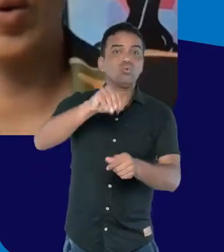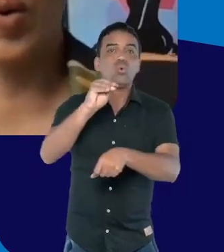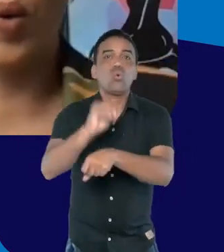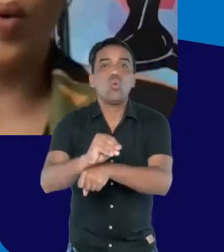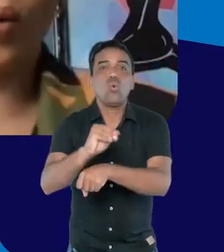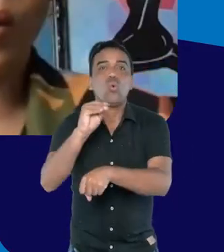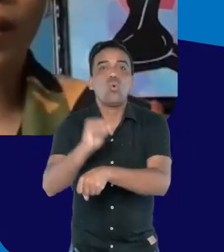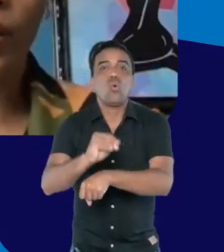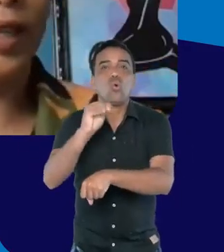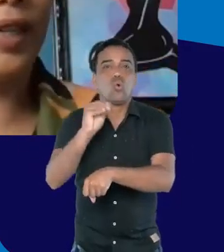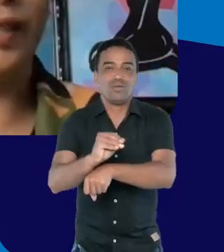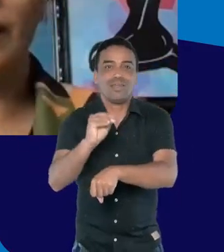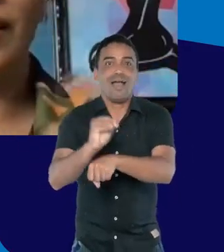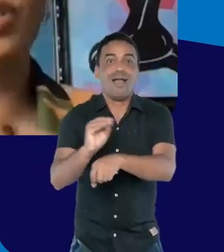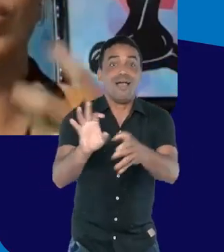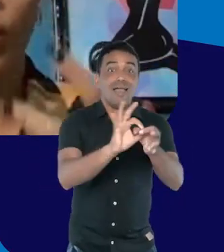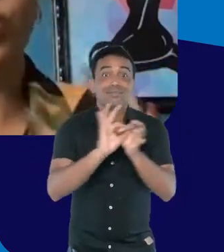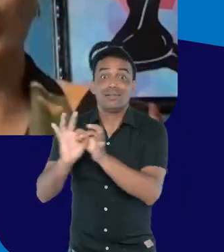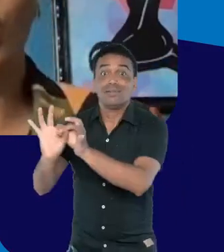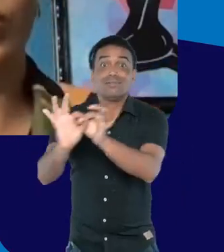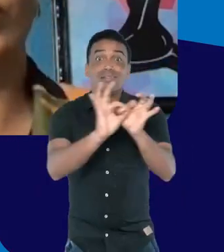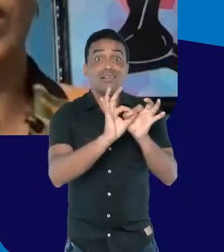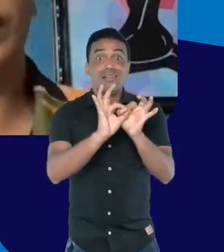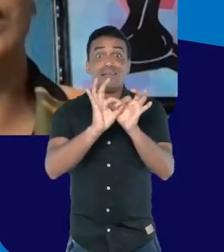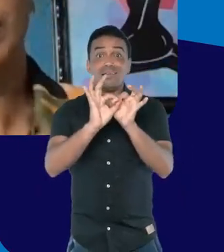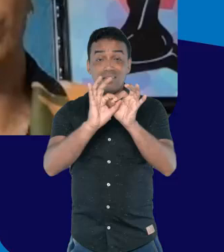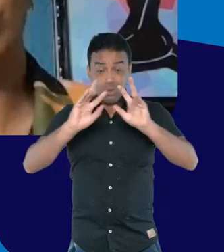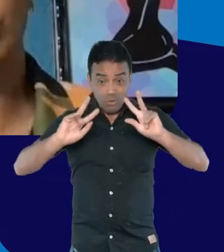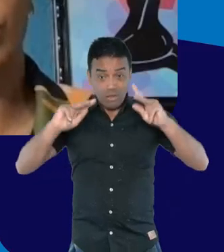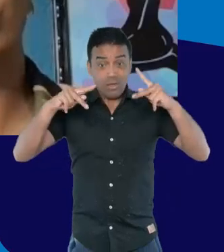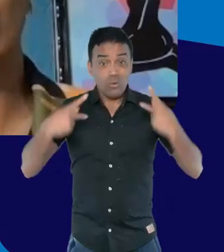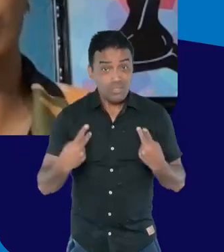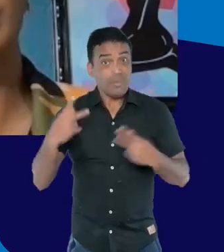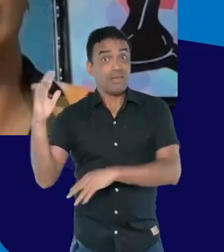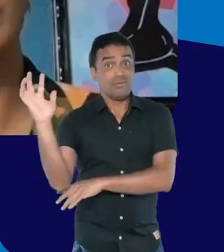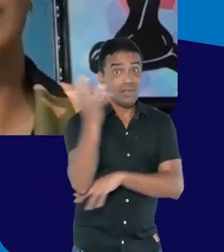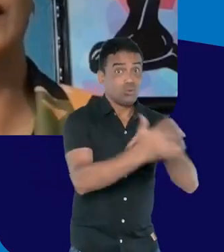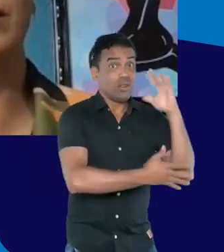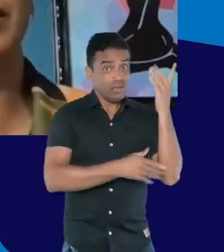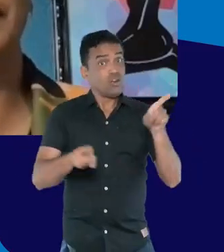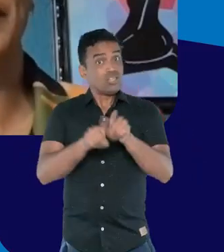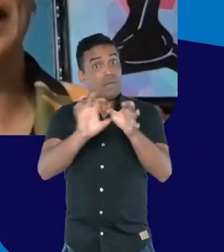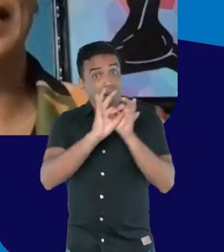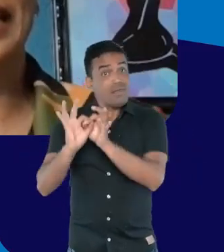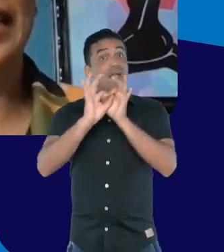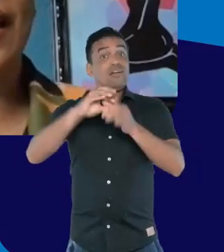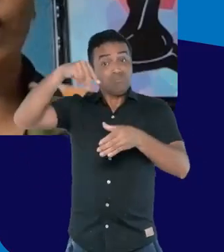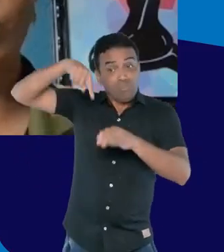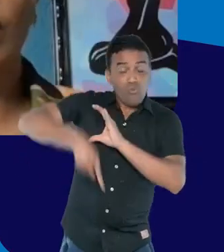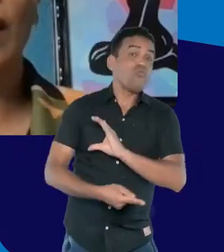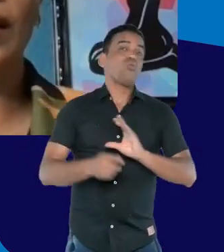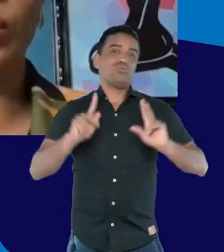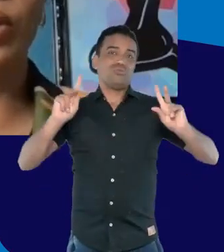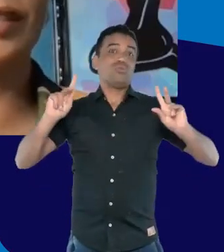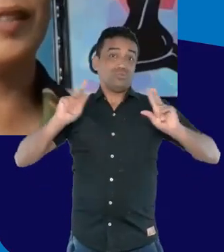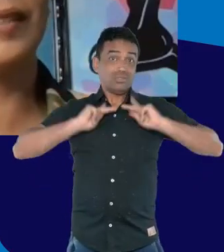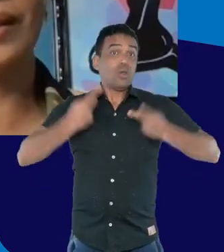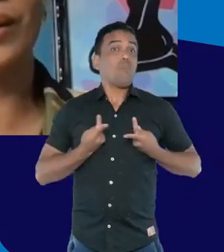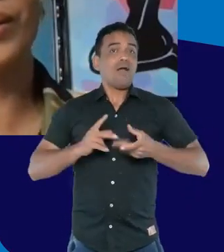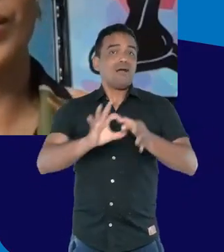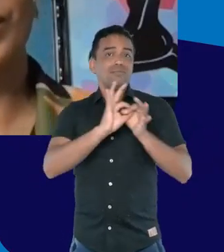fazer com a natureza, e nós somos um reconhecimento de que nós somos natureza também, e é um lugar